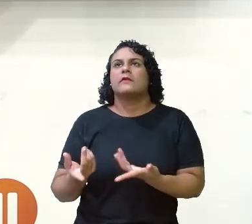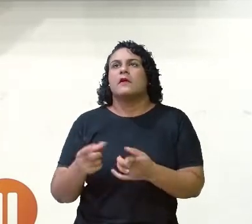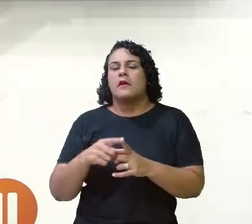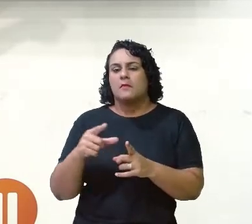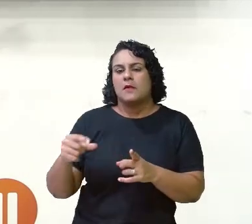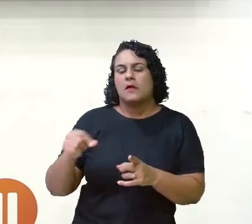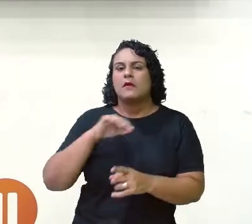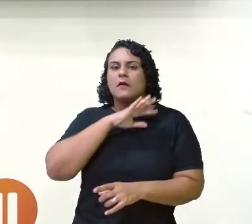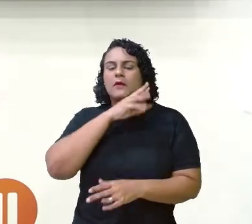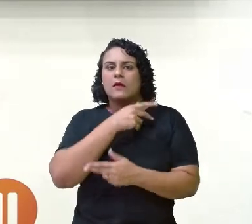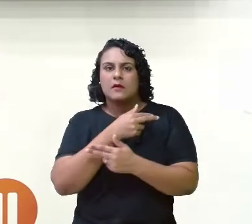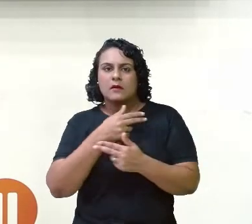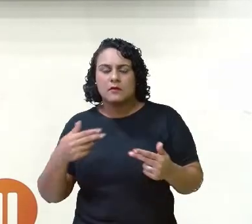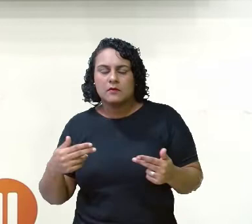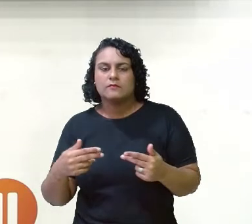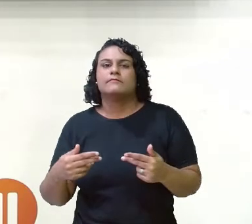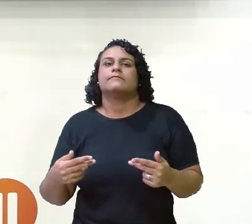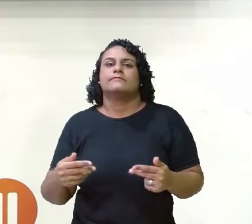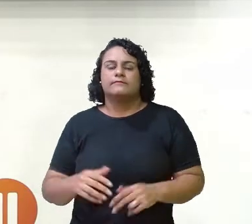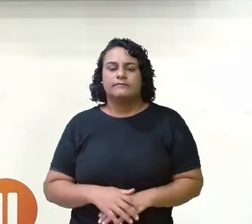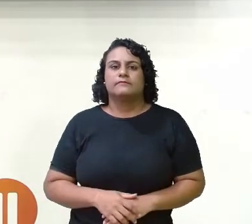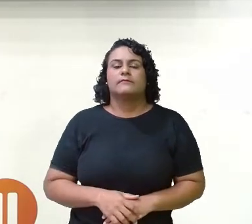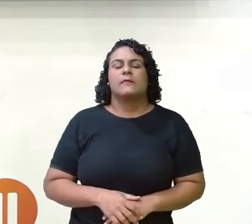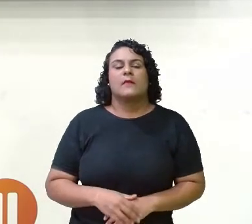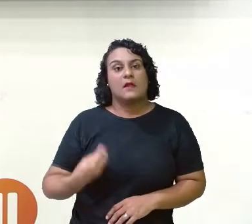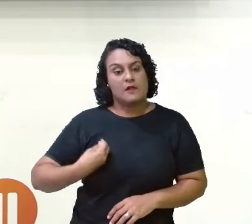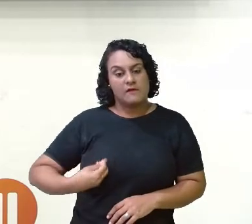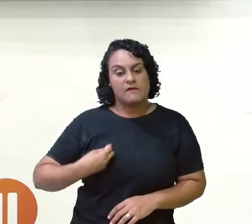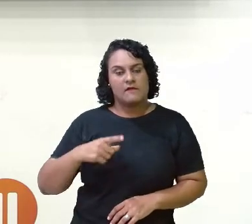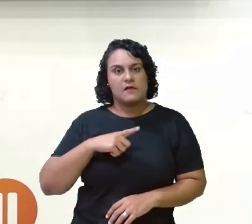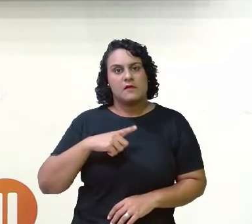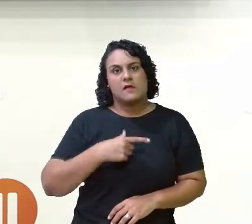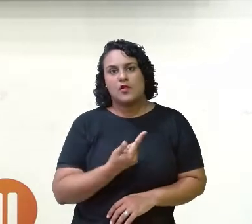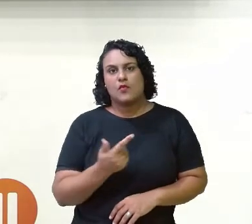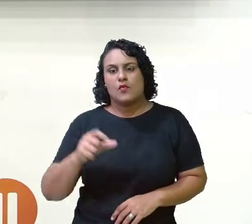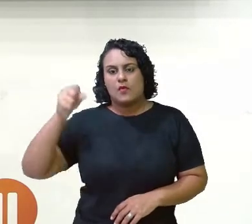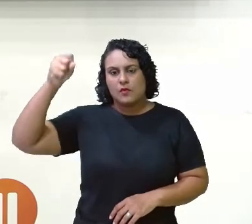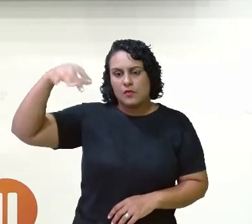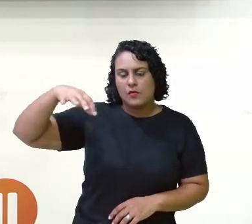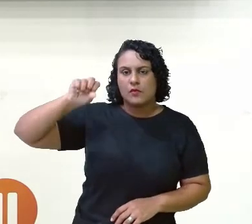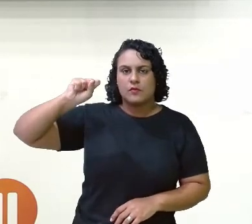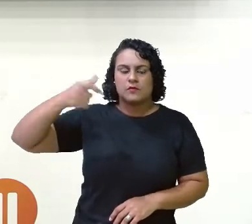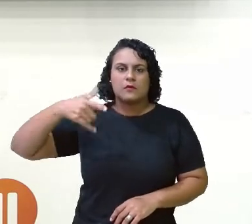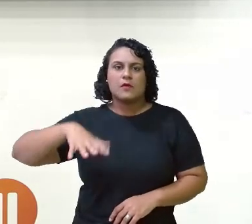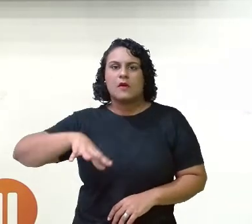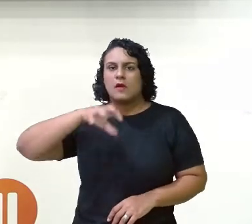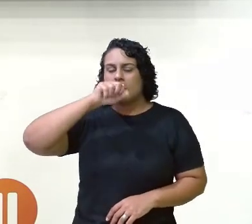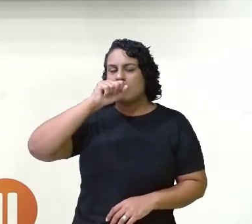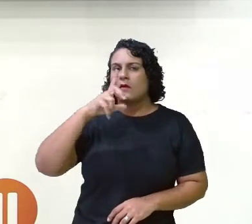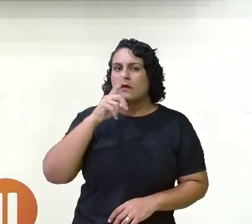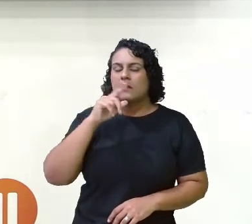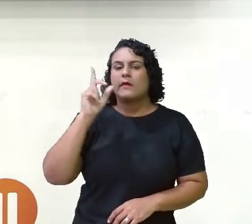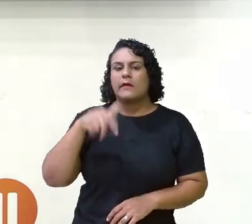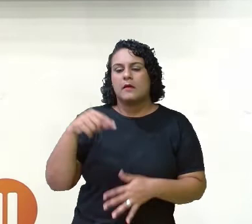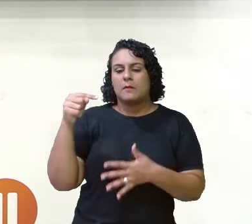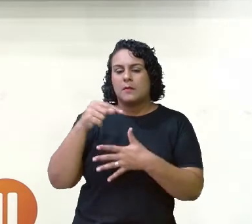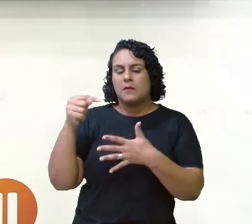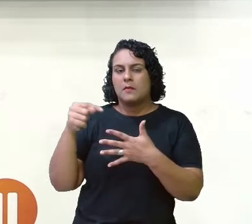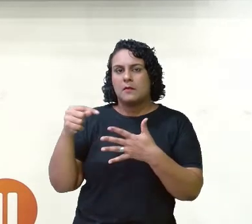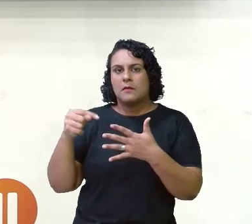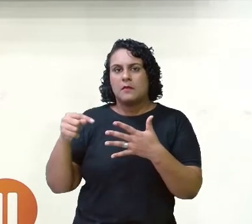plantas, animais, e os fatores não vivos, luz, água, sol e ar, que são os componentes